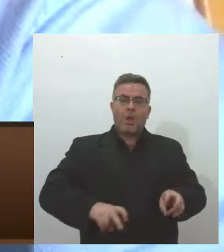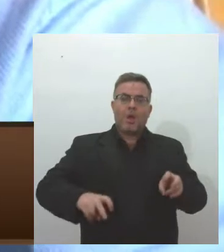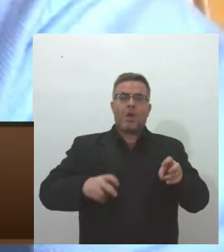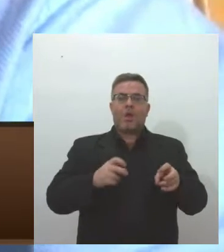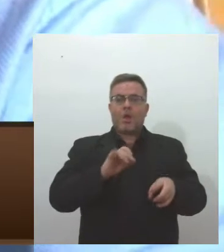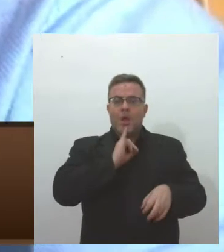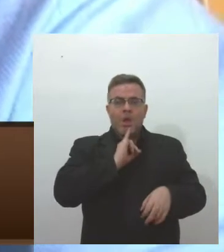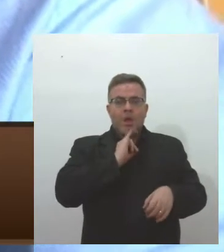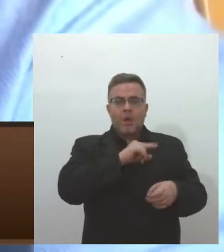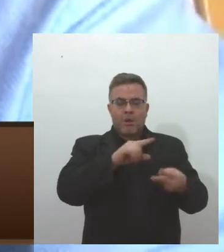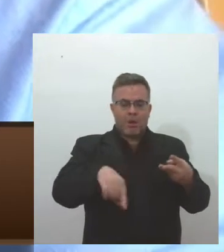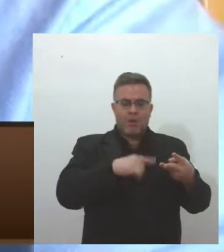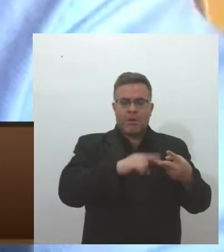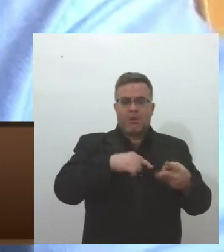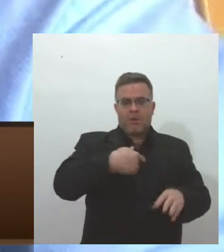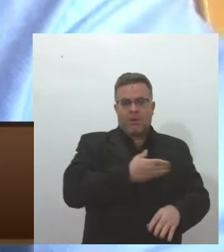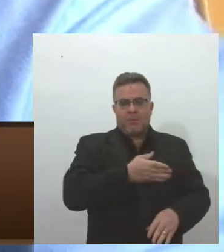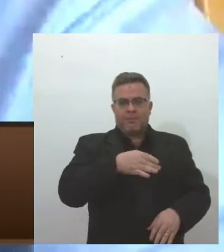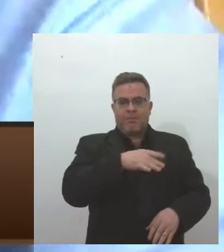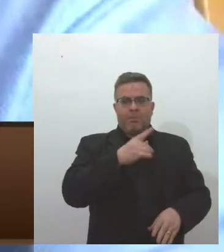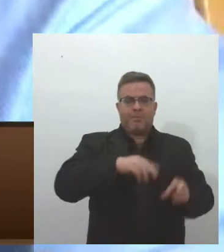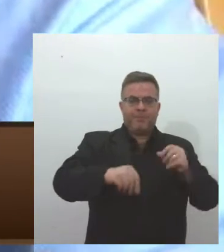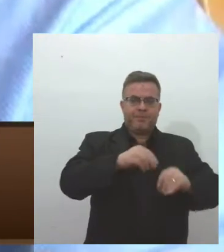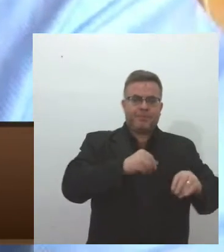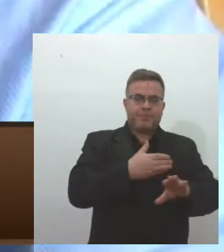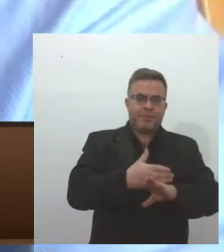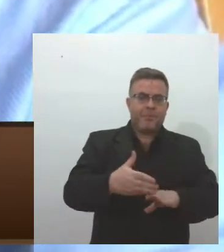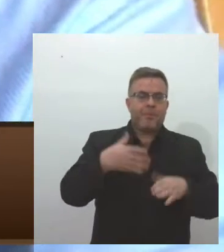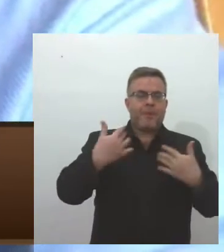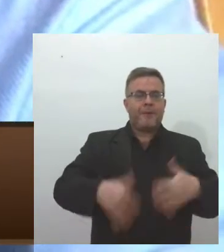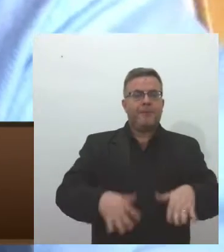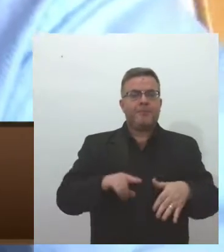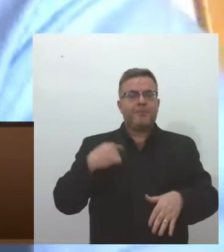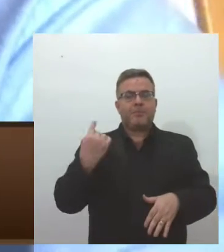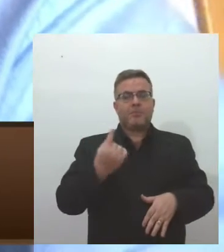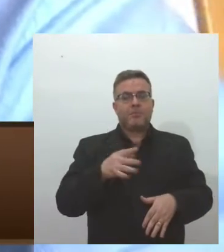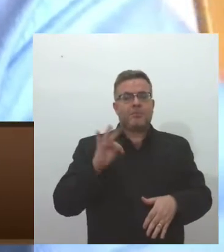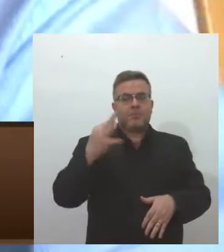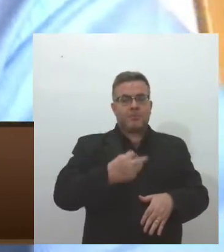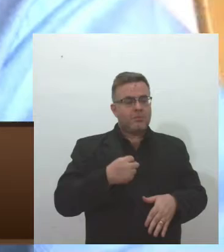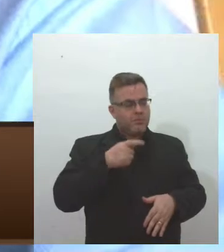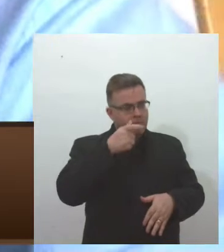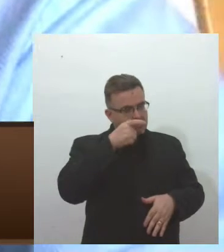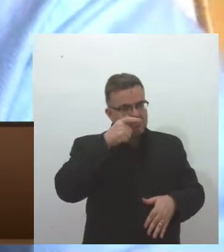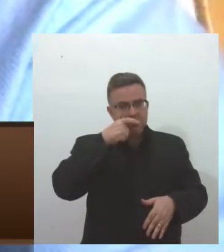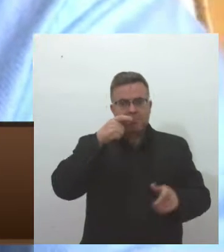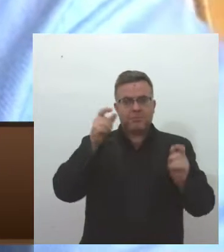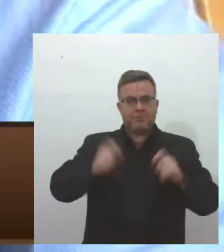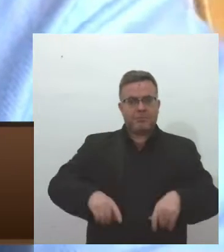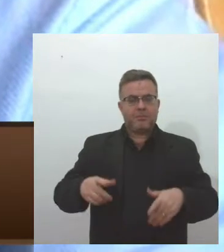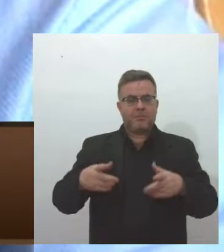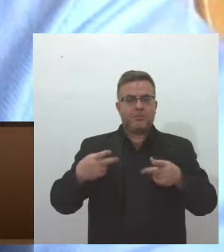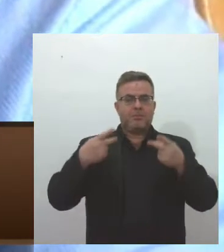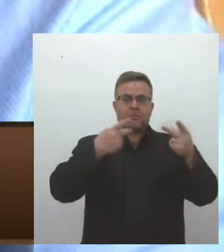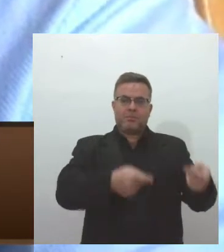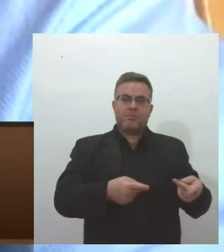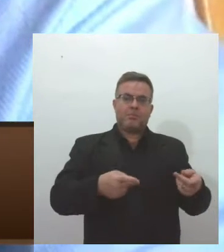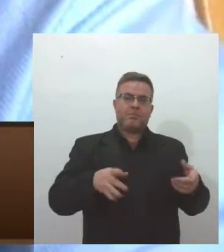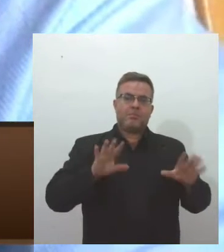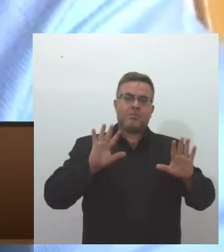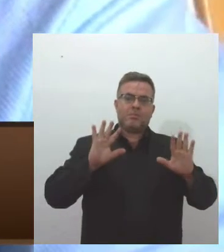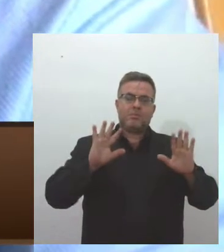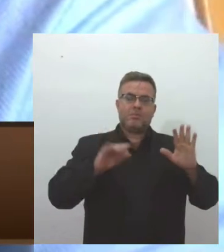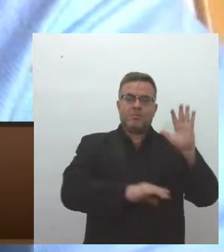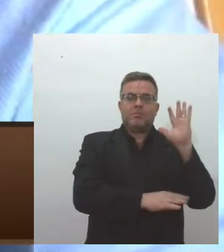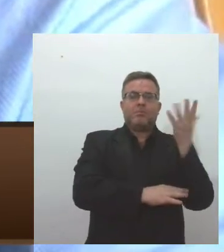da Farinha, enfim, todos esses atrativos, esses produtos, eles são em contato com a natureza, que é algo que está